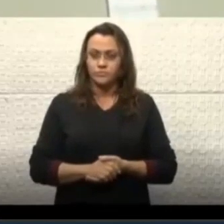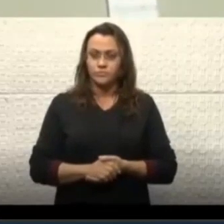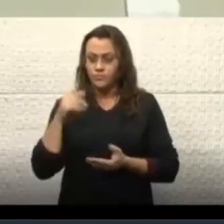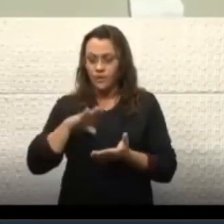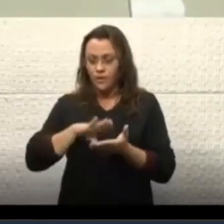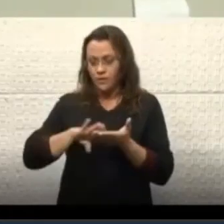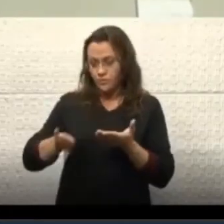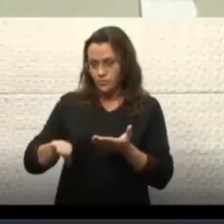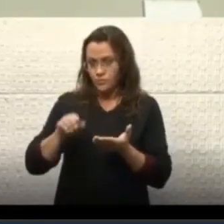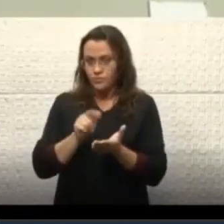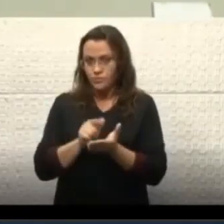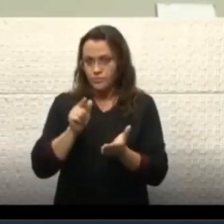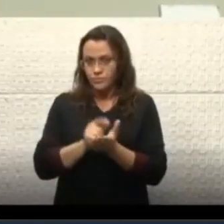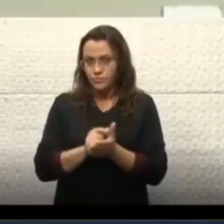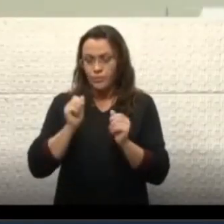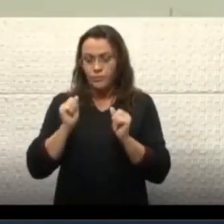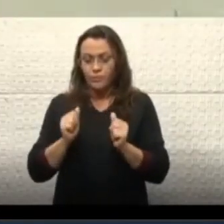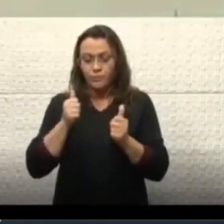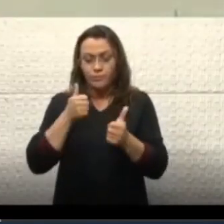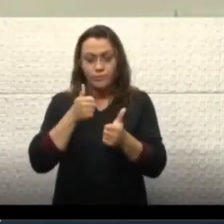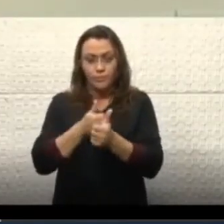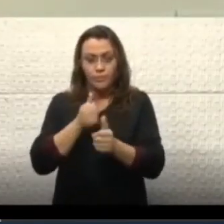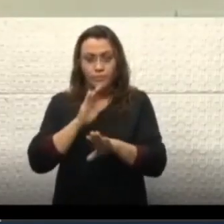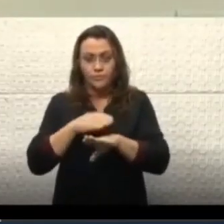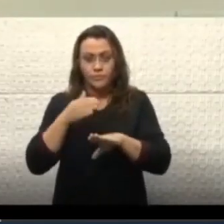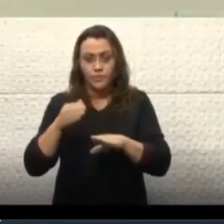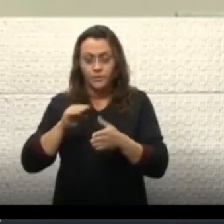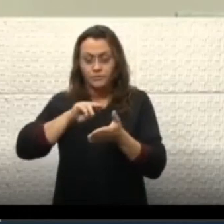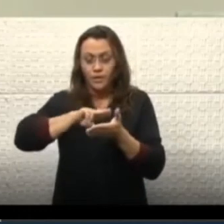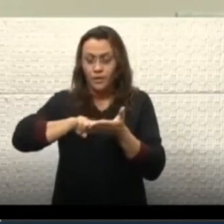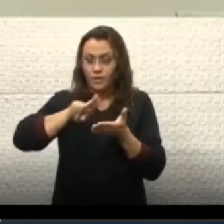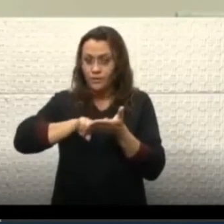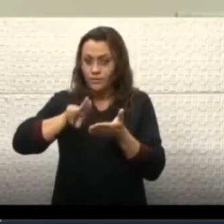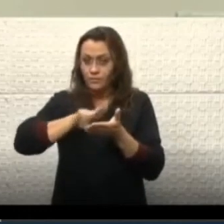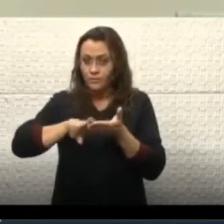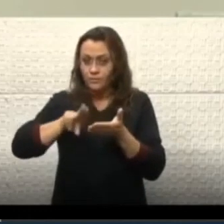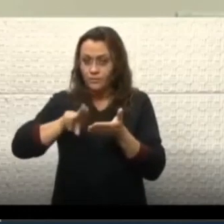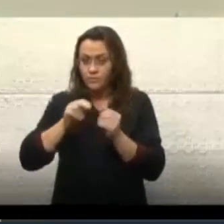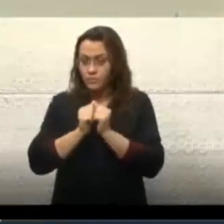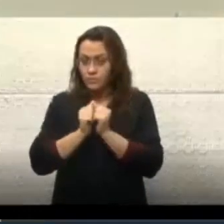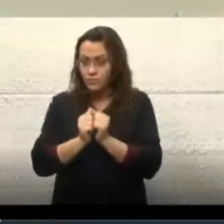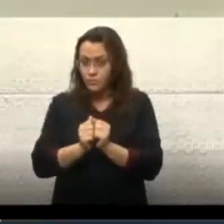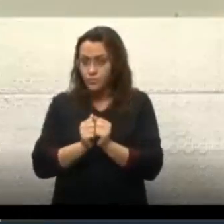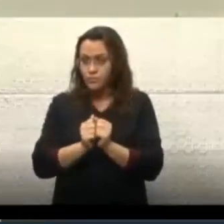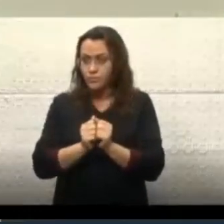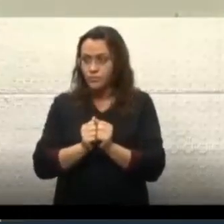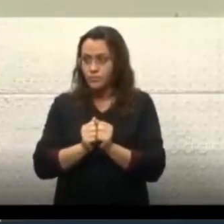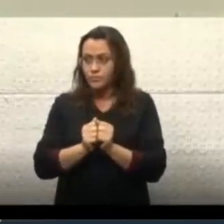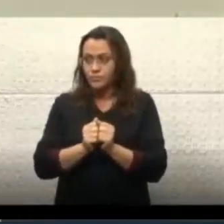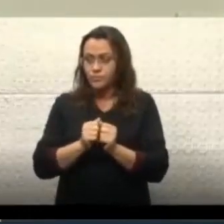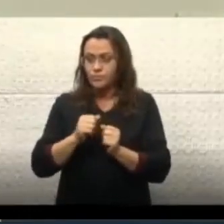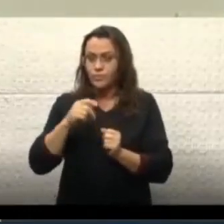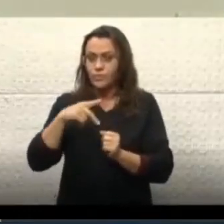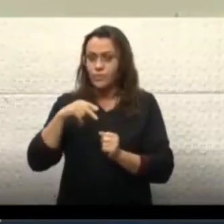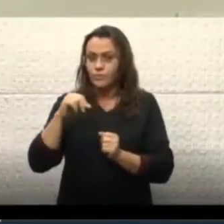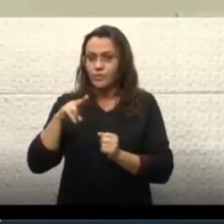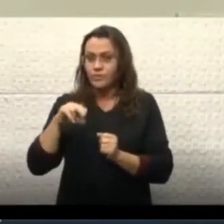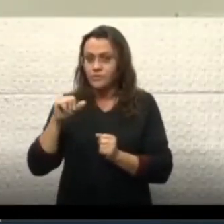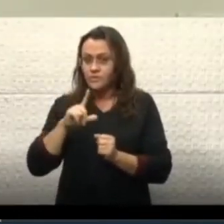Retiro o papel filtro, então, vou aproximar ele da lâmina e vou raspar ali com o pincel